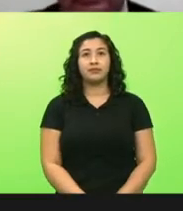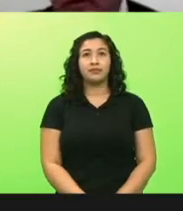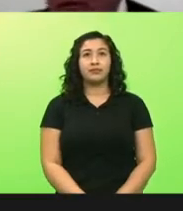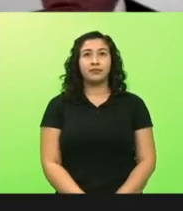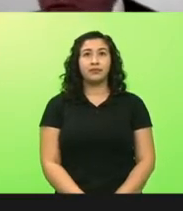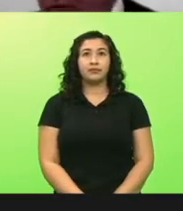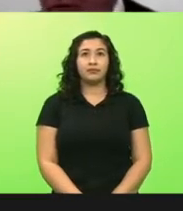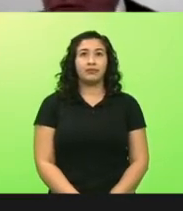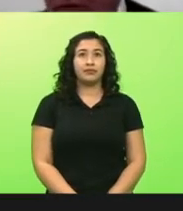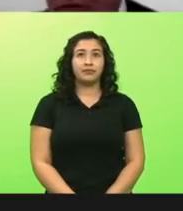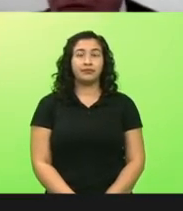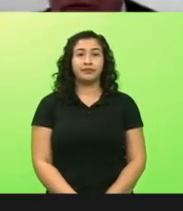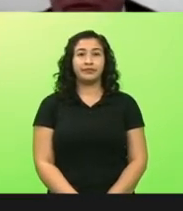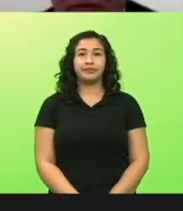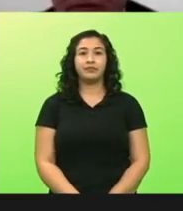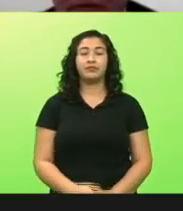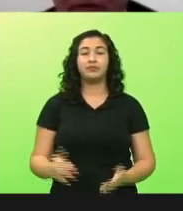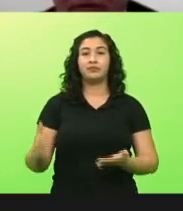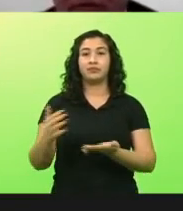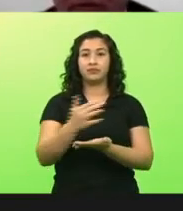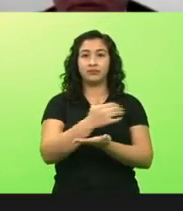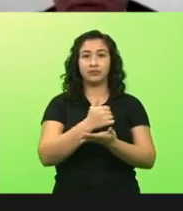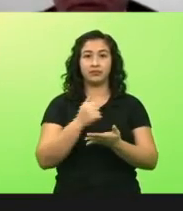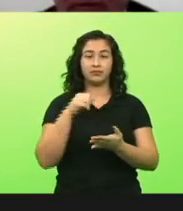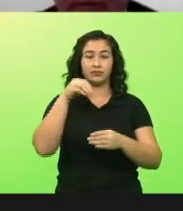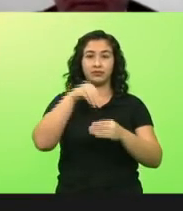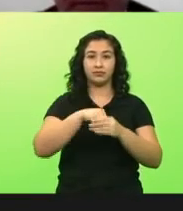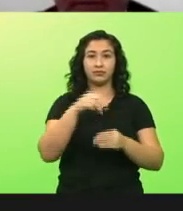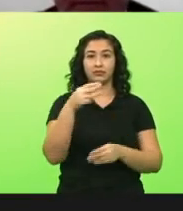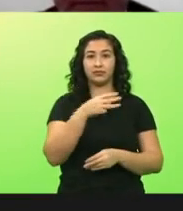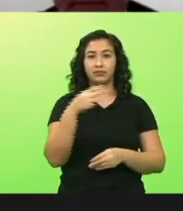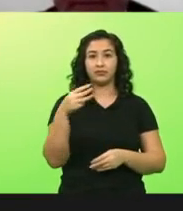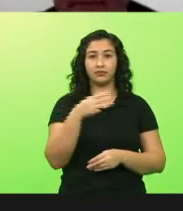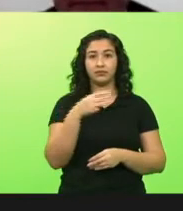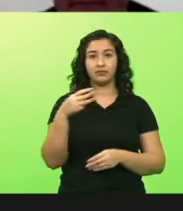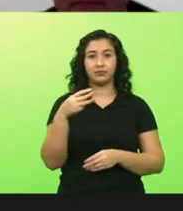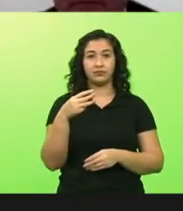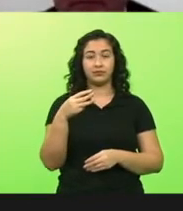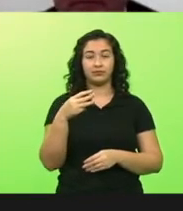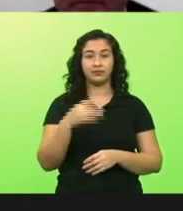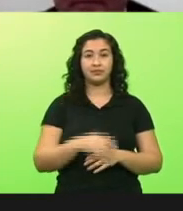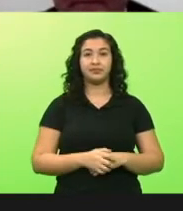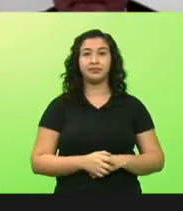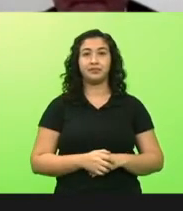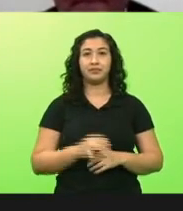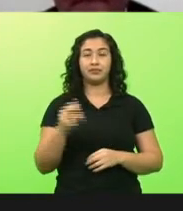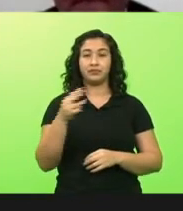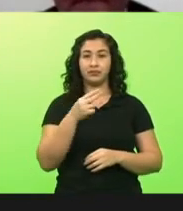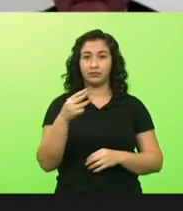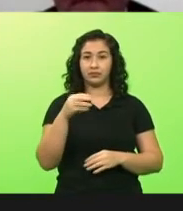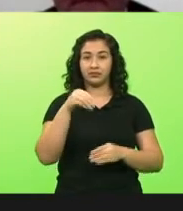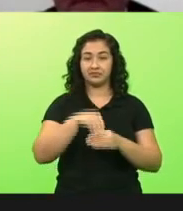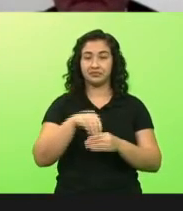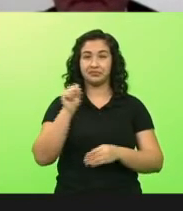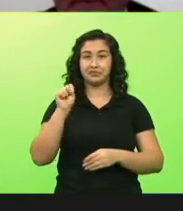Com o resultado, votaram 33 deputados. 33 votos sim.